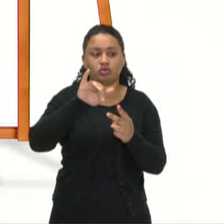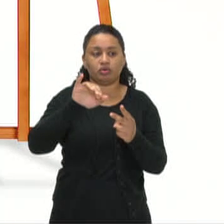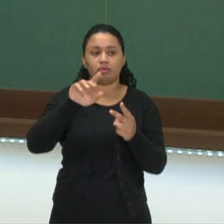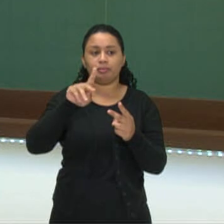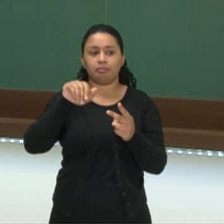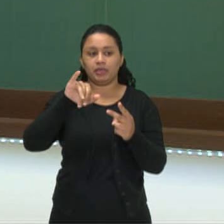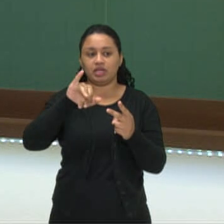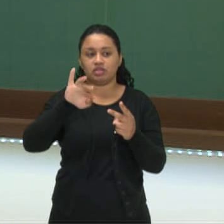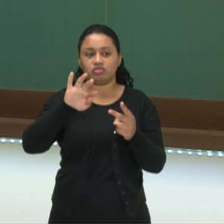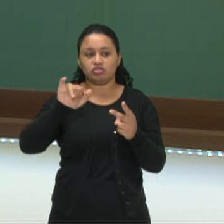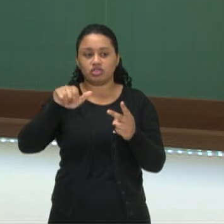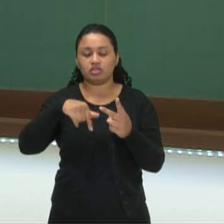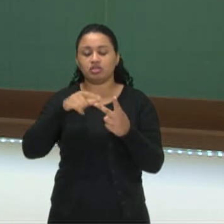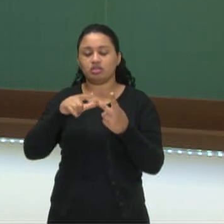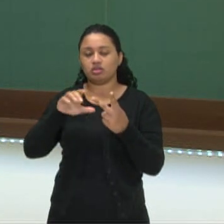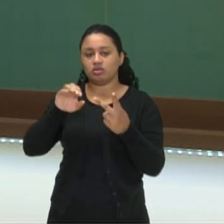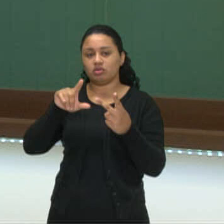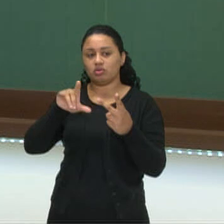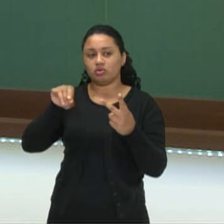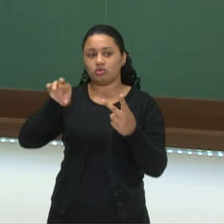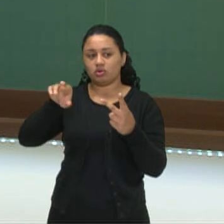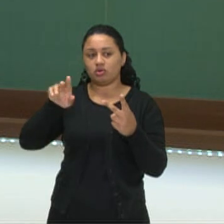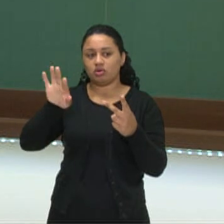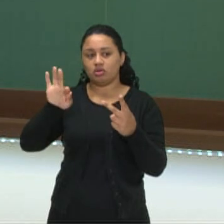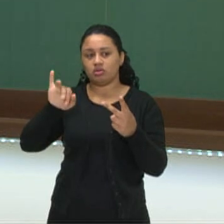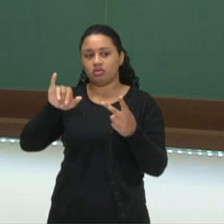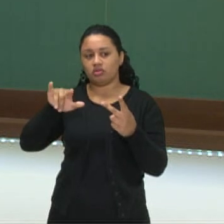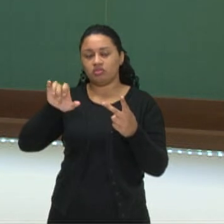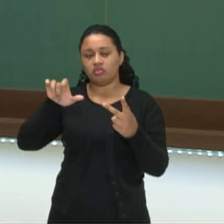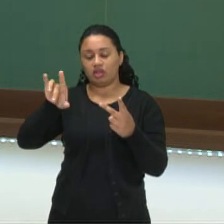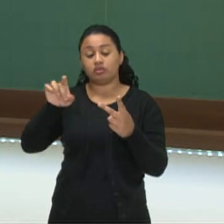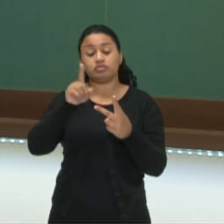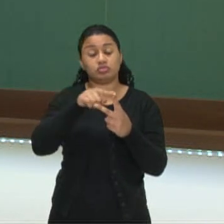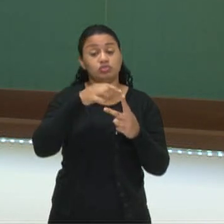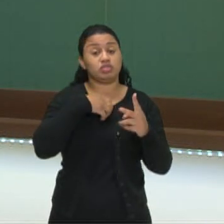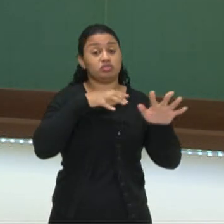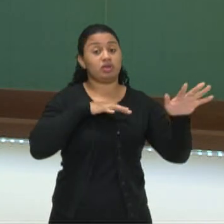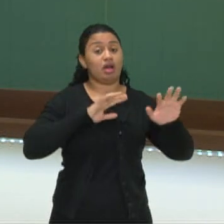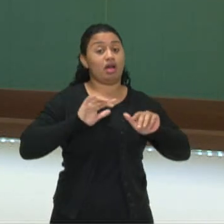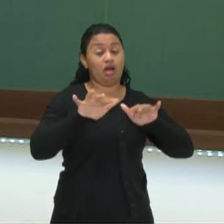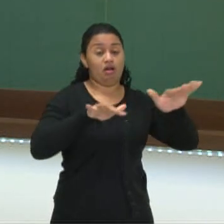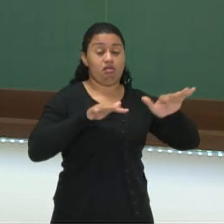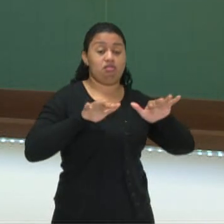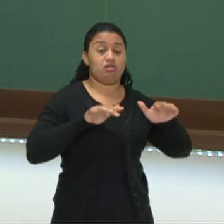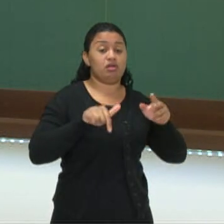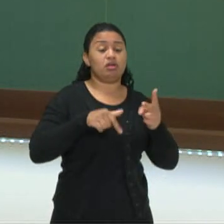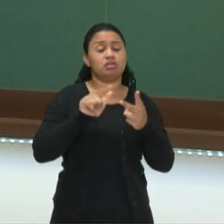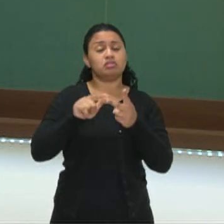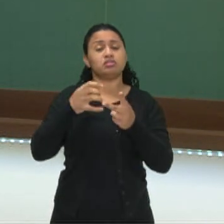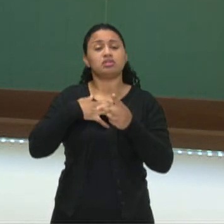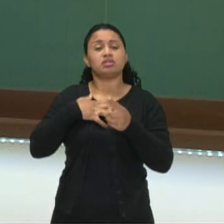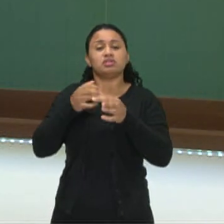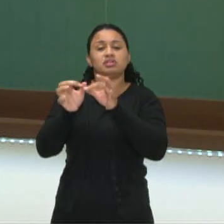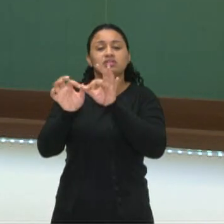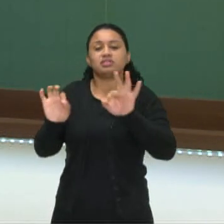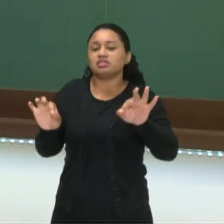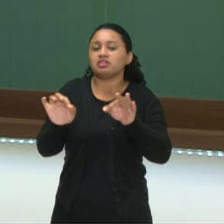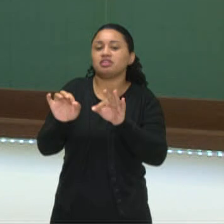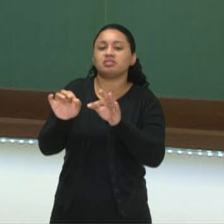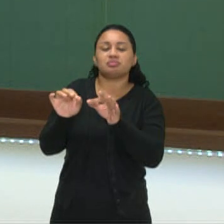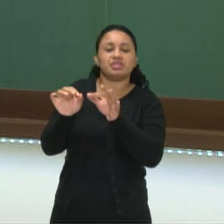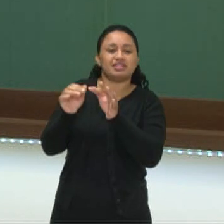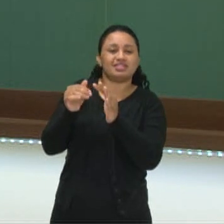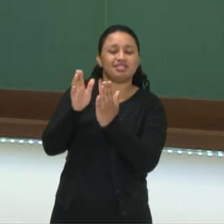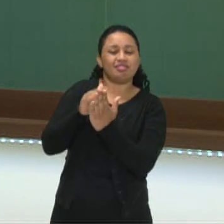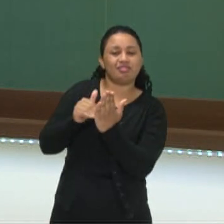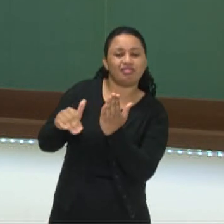seja, nós temos aquela coisa muito agitada do Jackson Pollock, mas nós temos também aquela coisa bem breve do Marty Rothko, que é